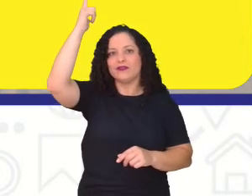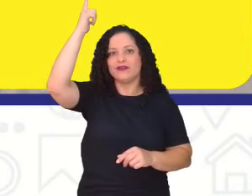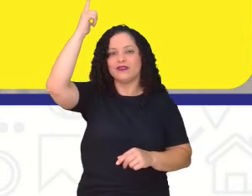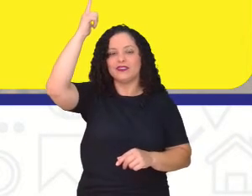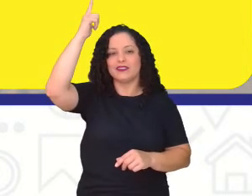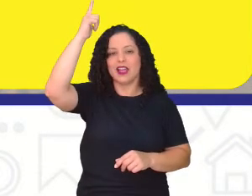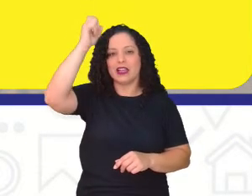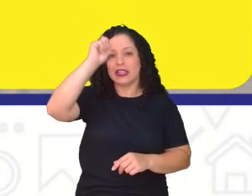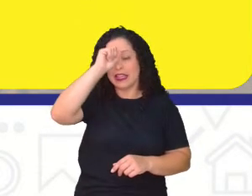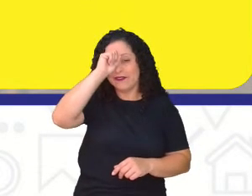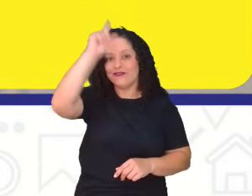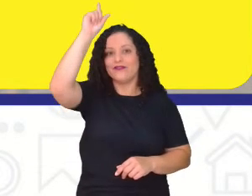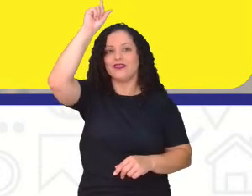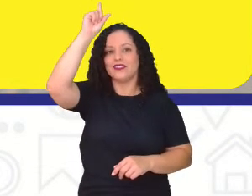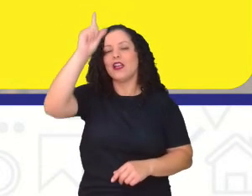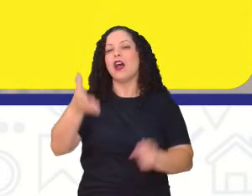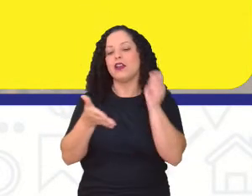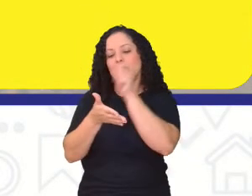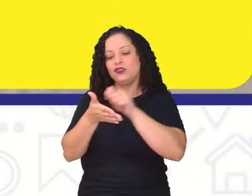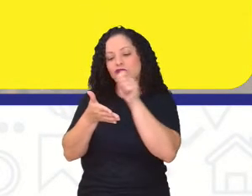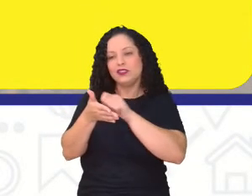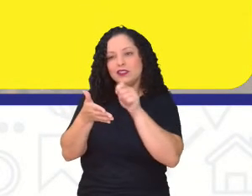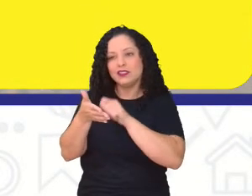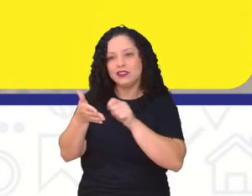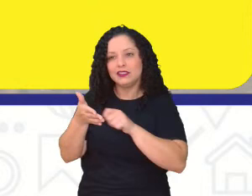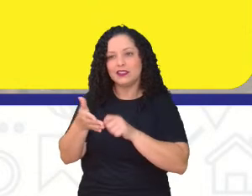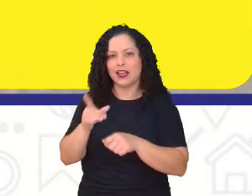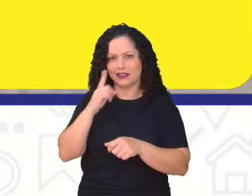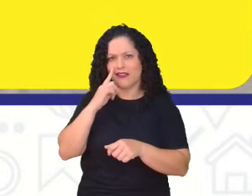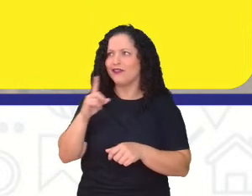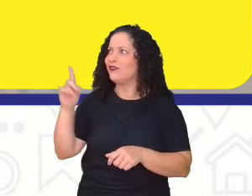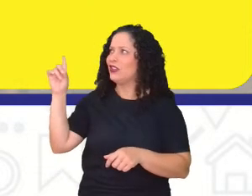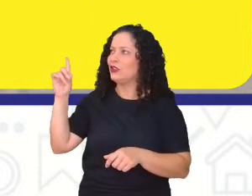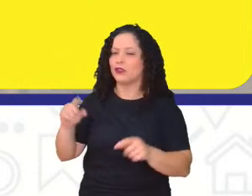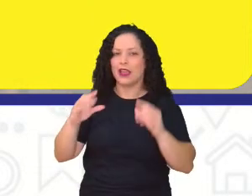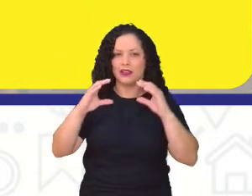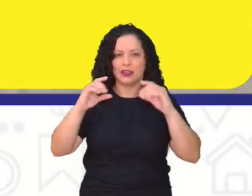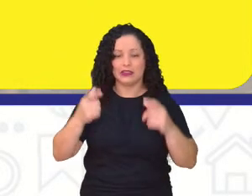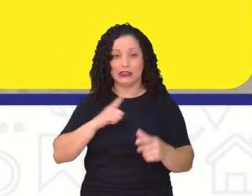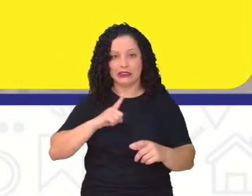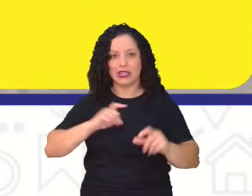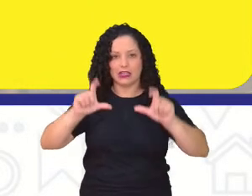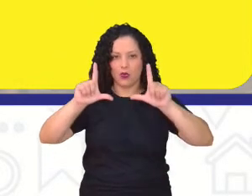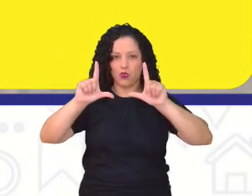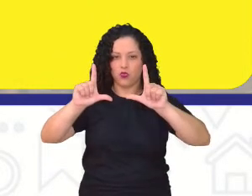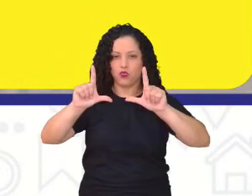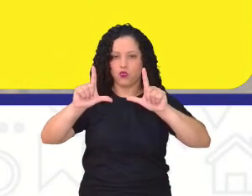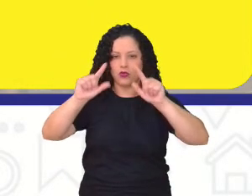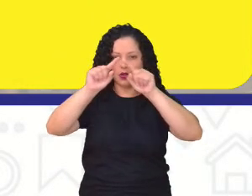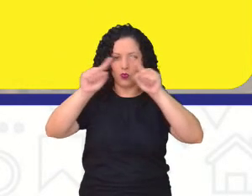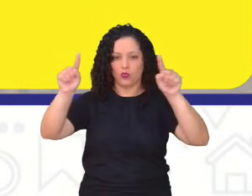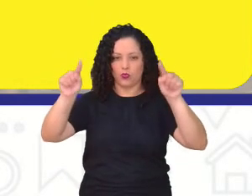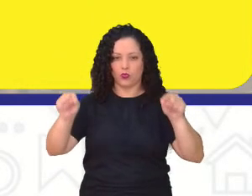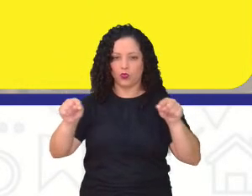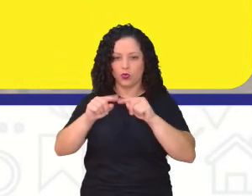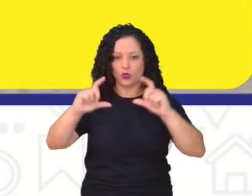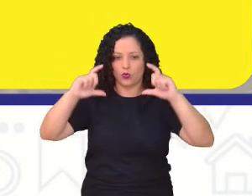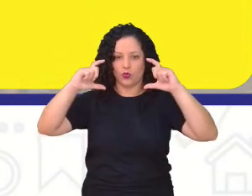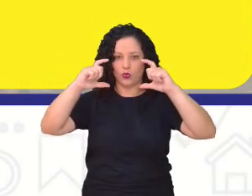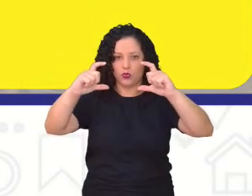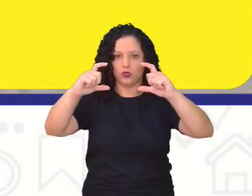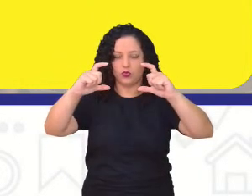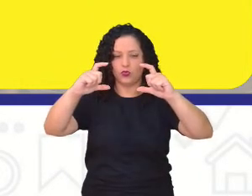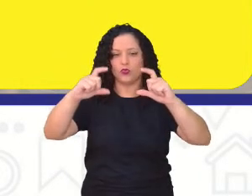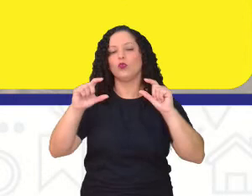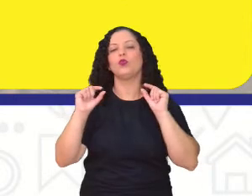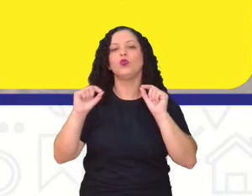E ó, aí a gente vê uma imagem, vocês estão vendo uma imagem aí, que é uma tabuinha de barro, com a escrita sumeriana. É a escrita chamada